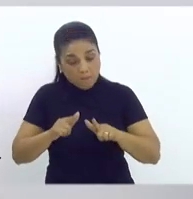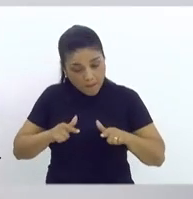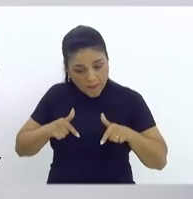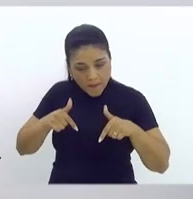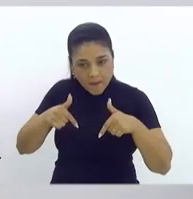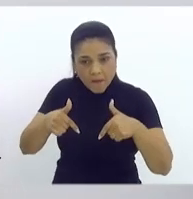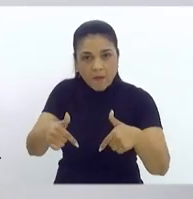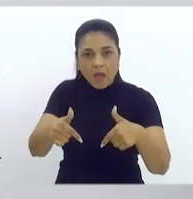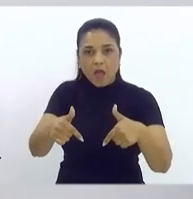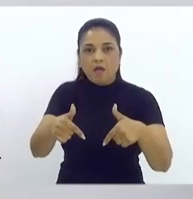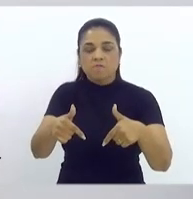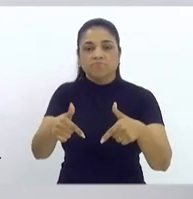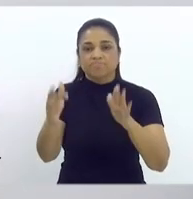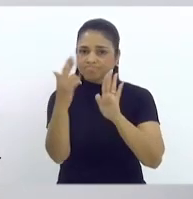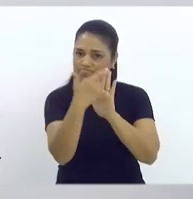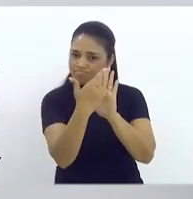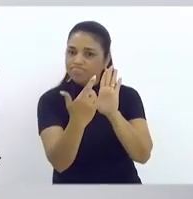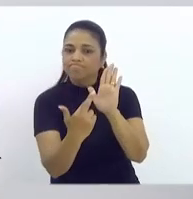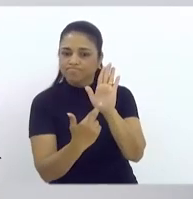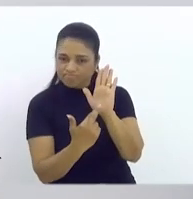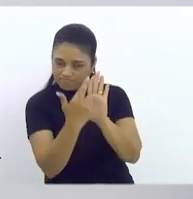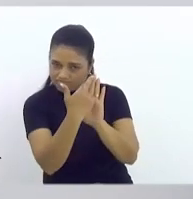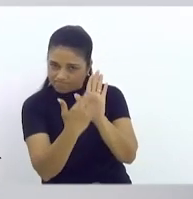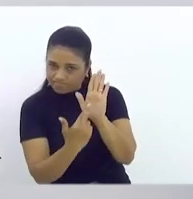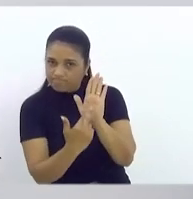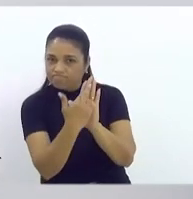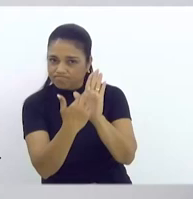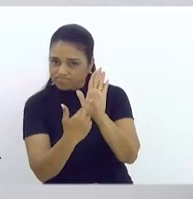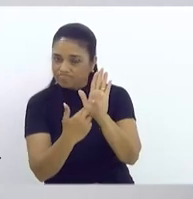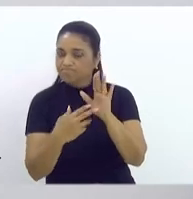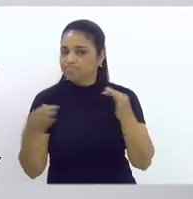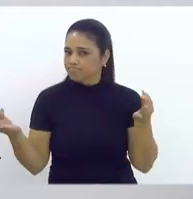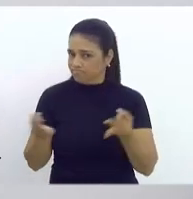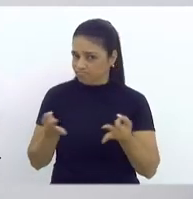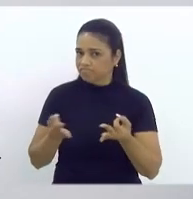regulatória eficiente e, como o deputado Amorim